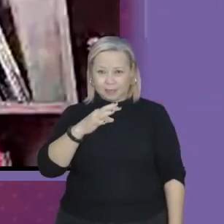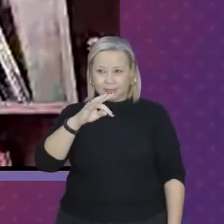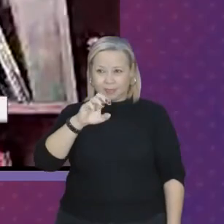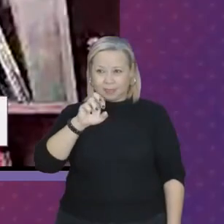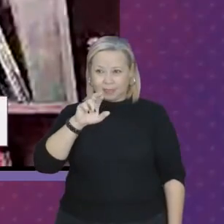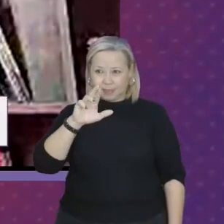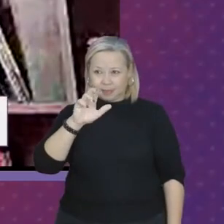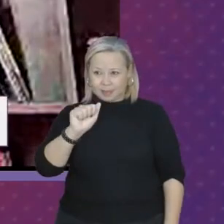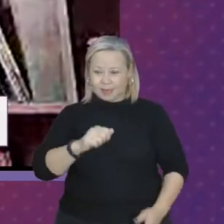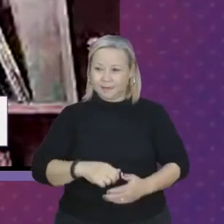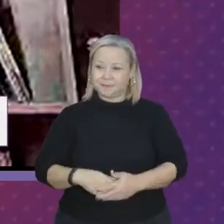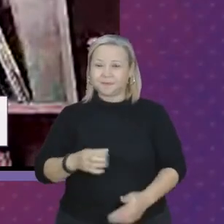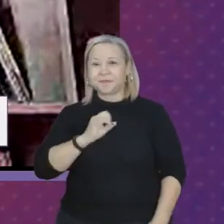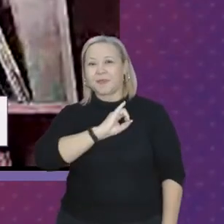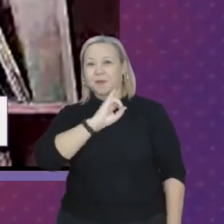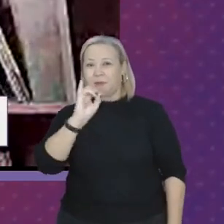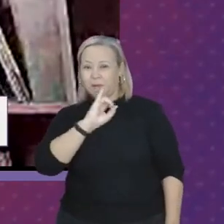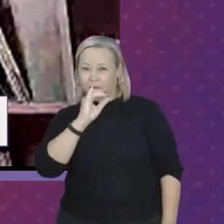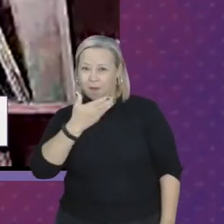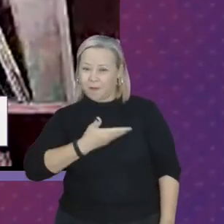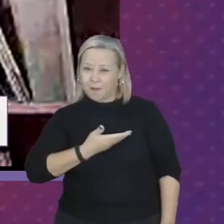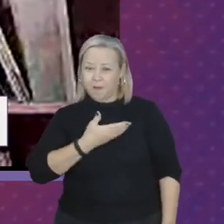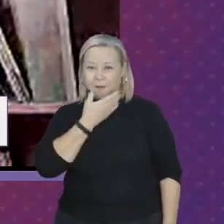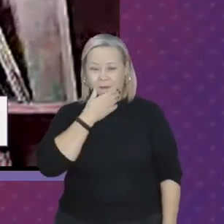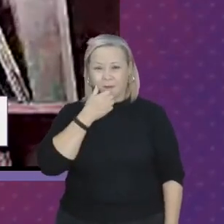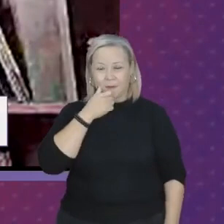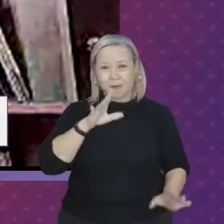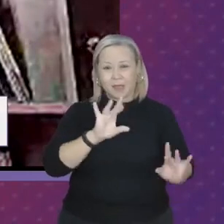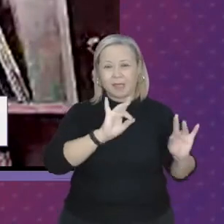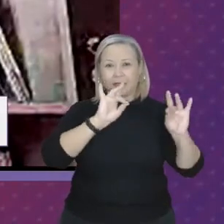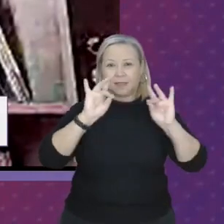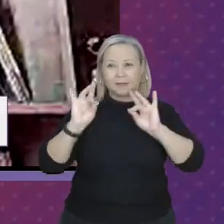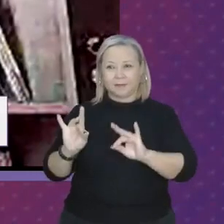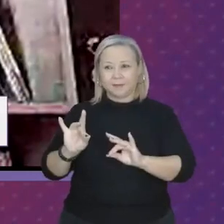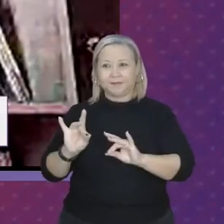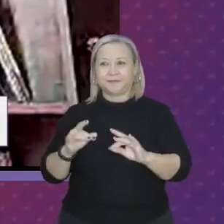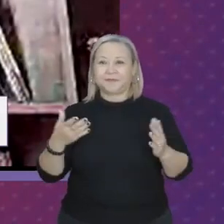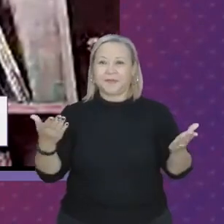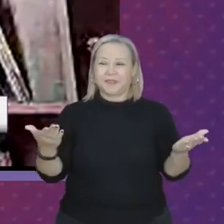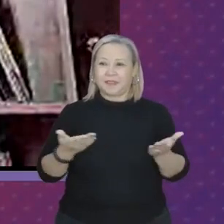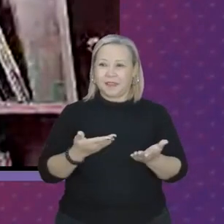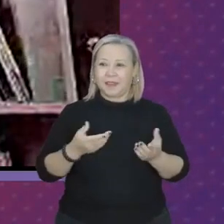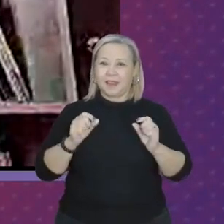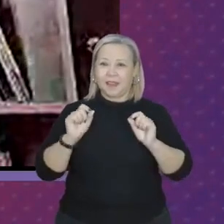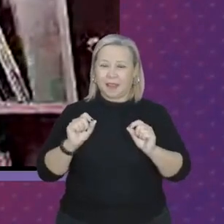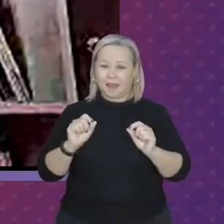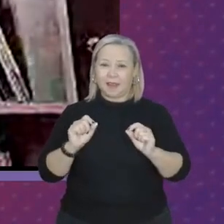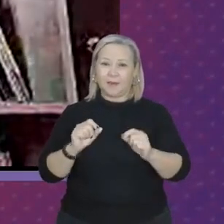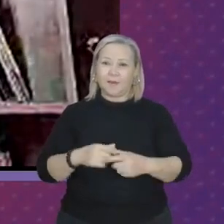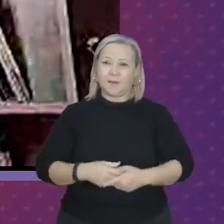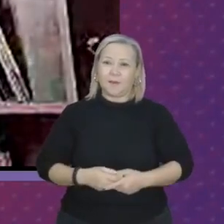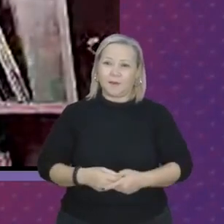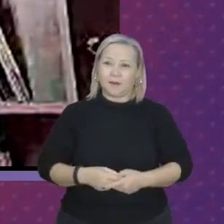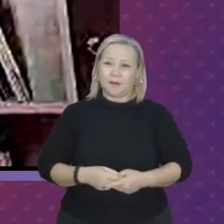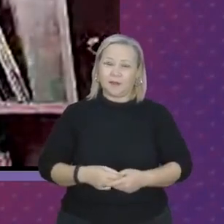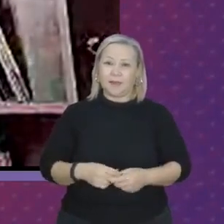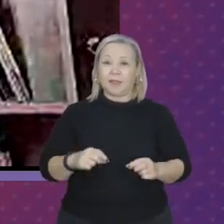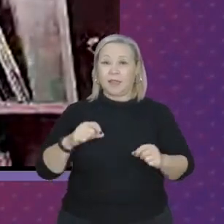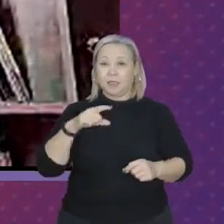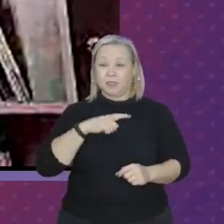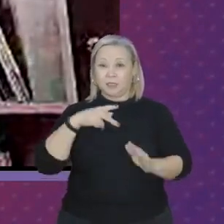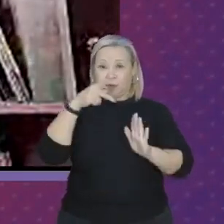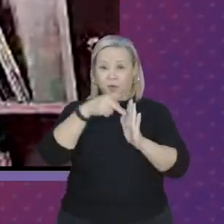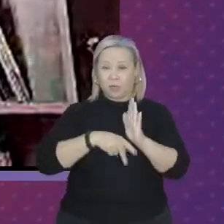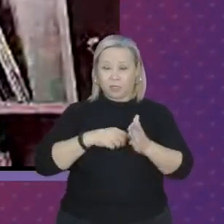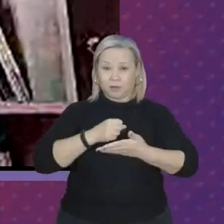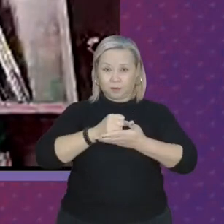Olá, companheiras e companheiros que nos assistem. Estamos agora com a roda de conversa do projeto Elas por